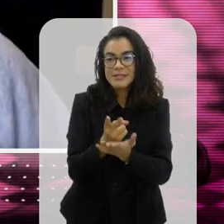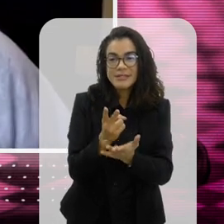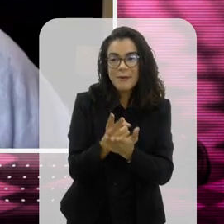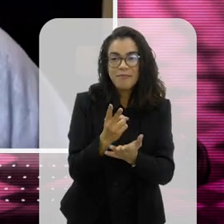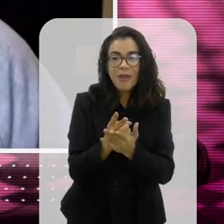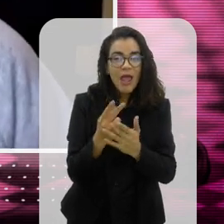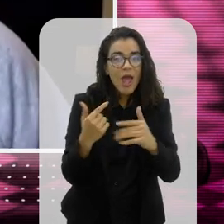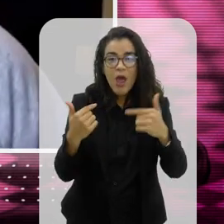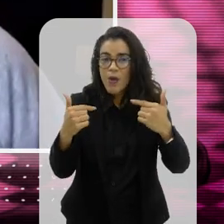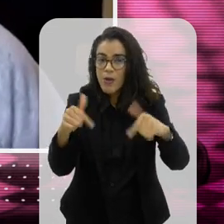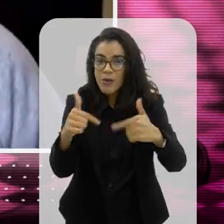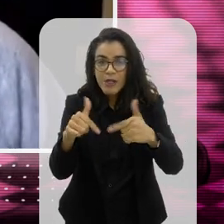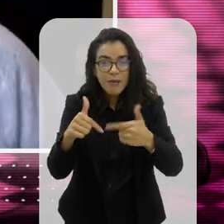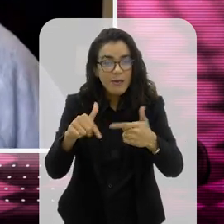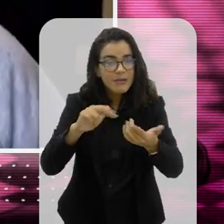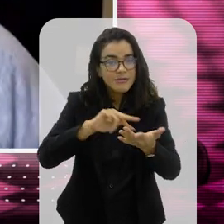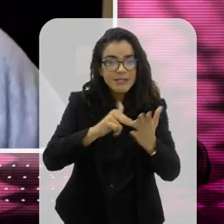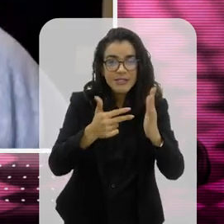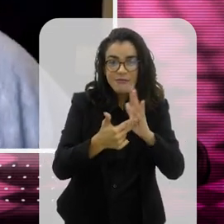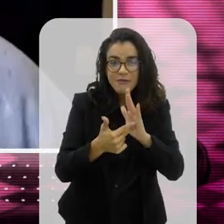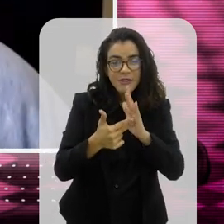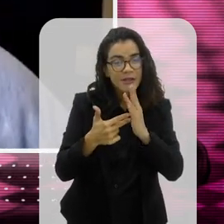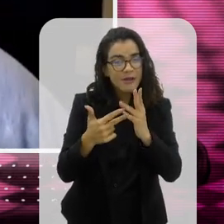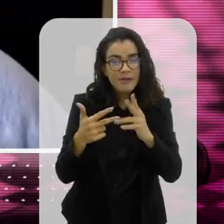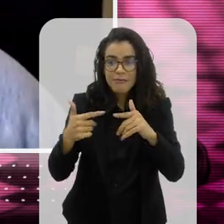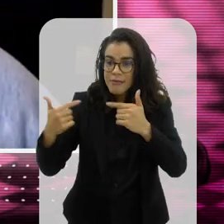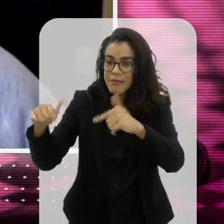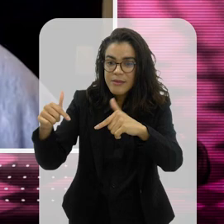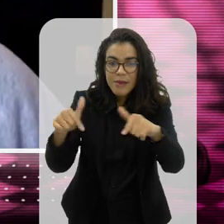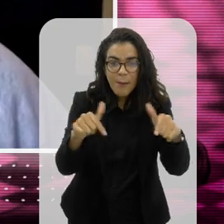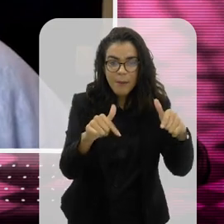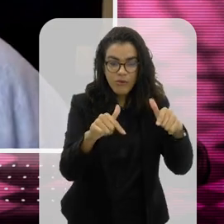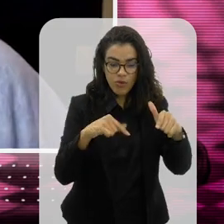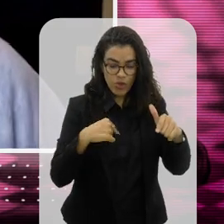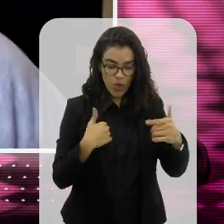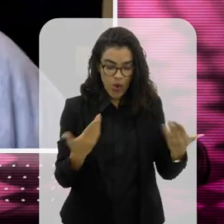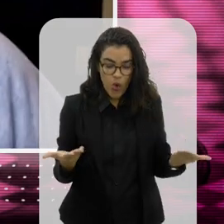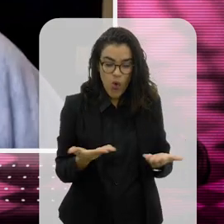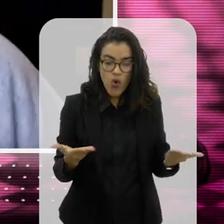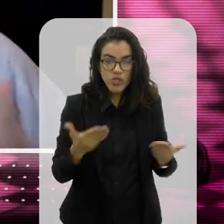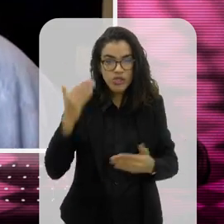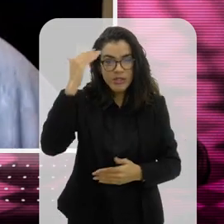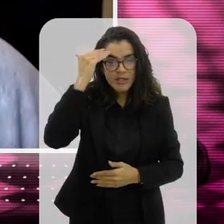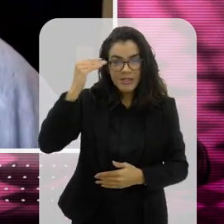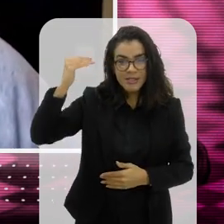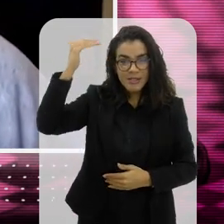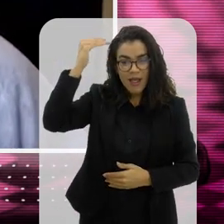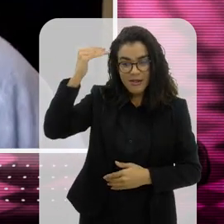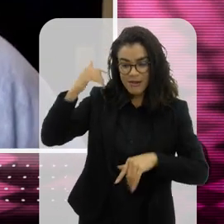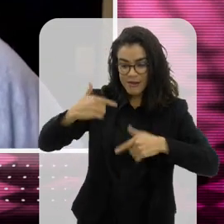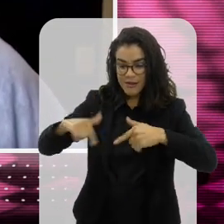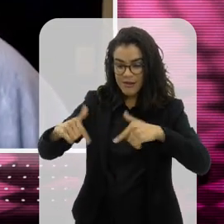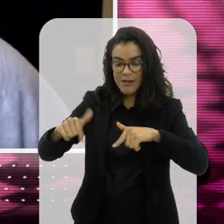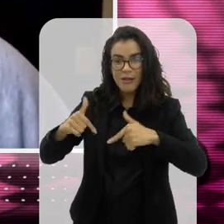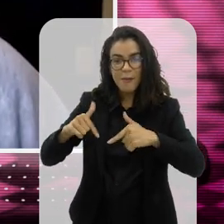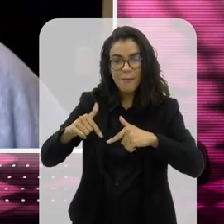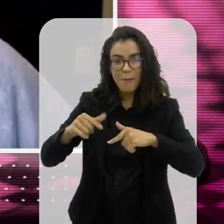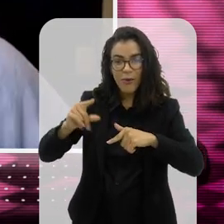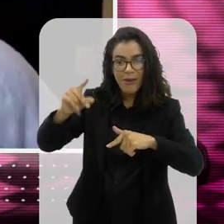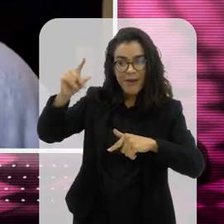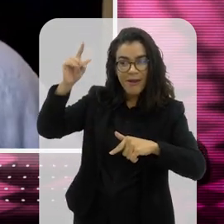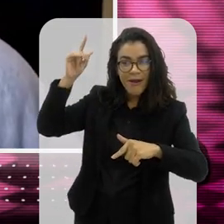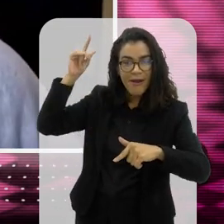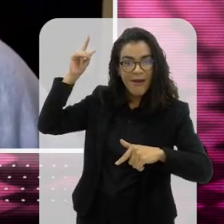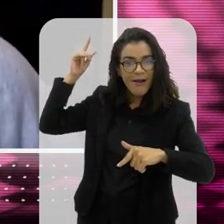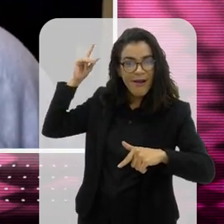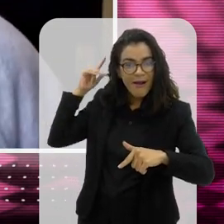E a gente fala, né, na Finkielga, é o trabalho que permite que todos os outros trabalhos aconteçam, porque se nós somos hoje adultas funcionais, é